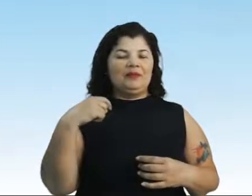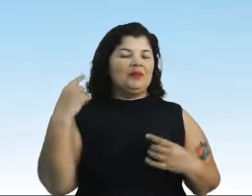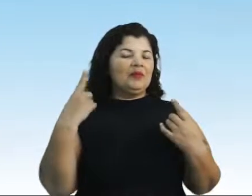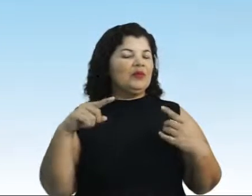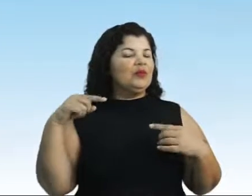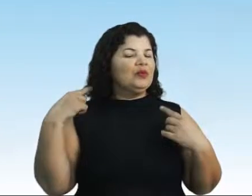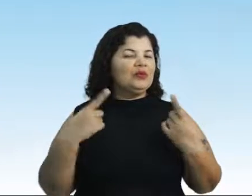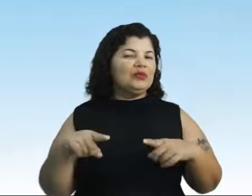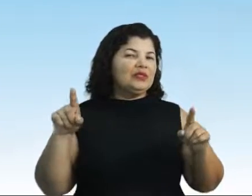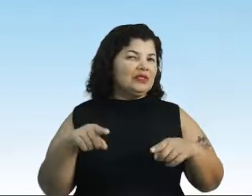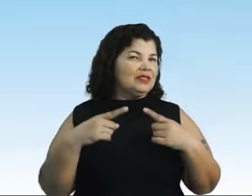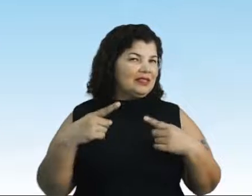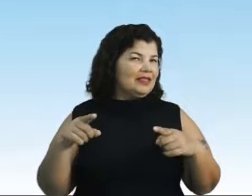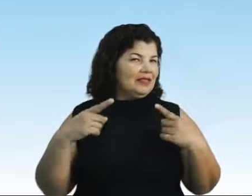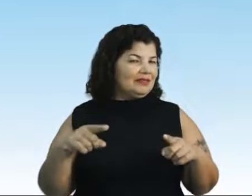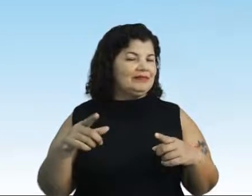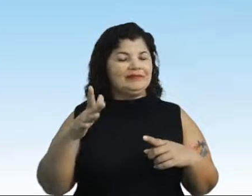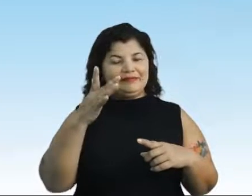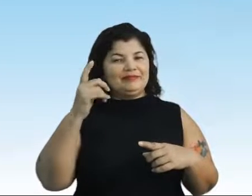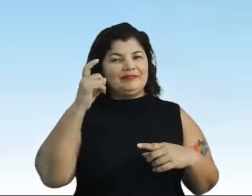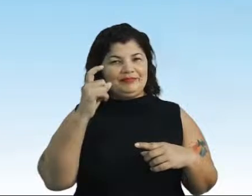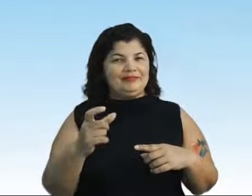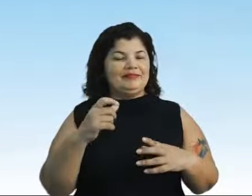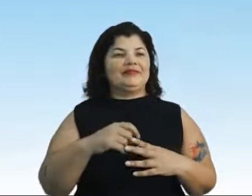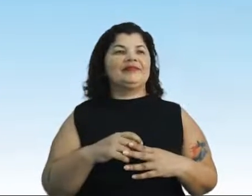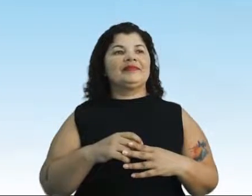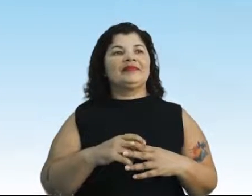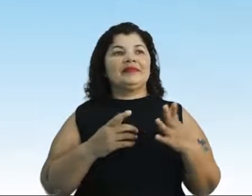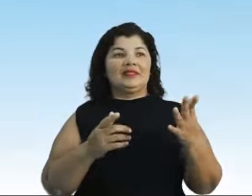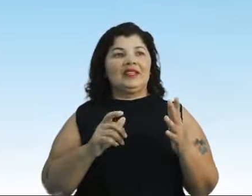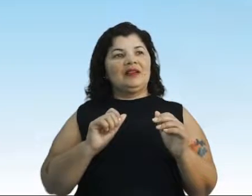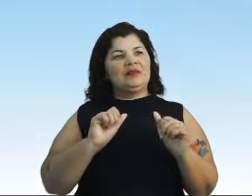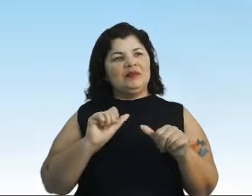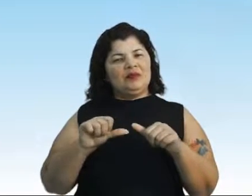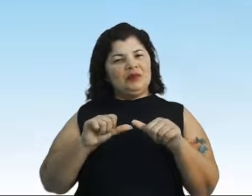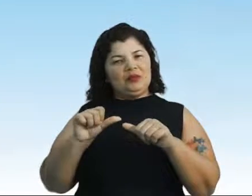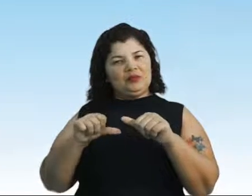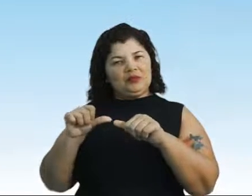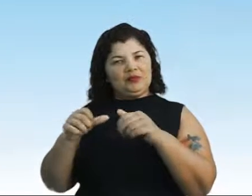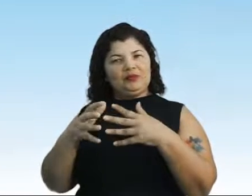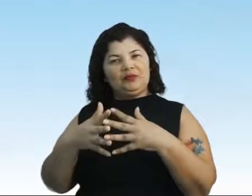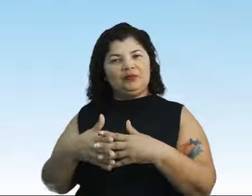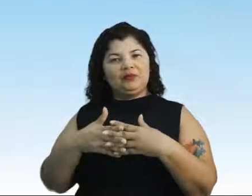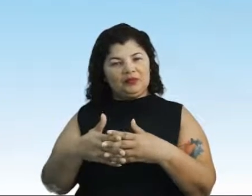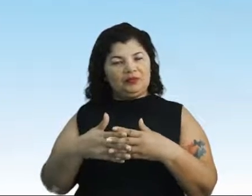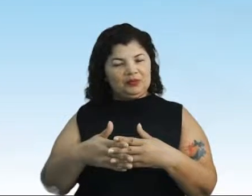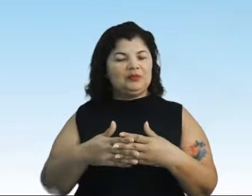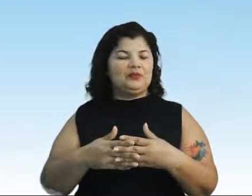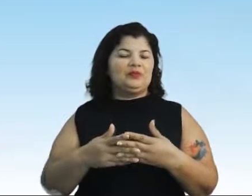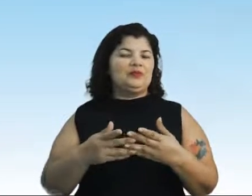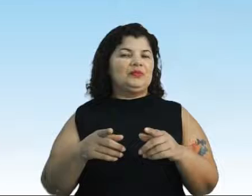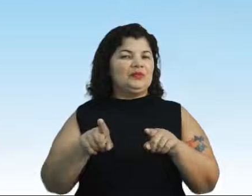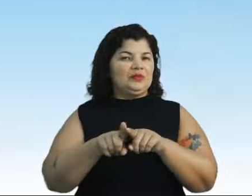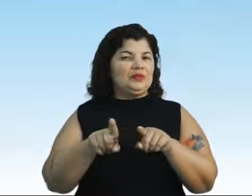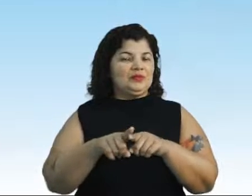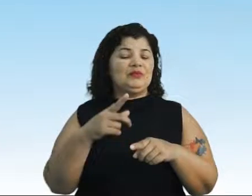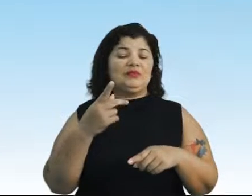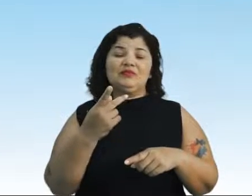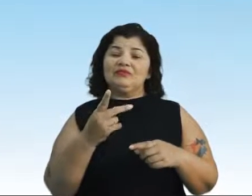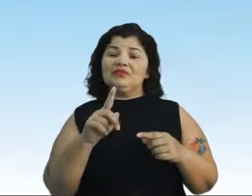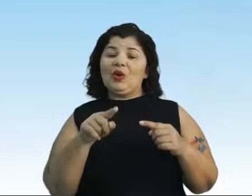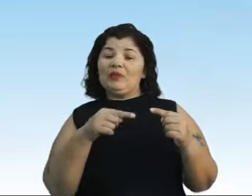vizinhança. Então, o food truck ele sofreu essa alteração temporal conforme a sua